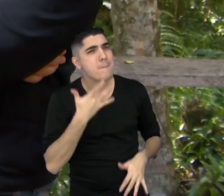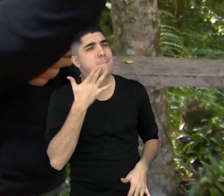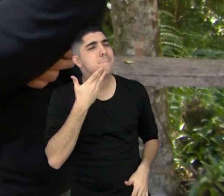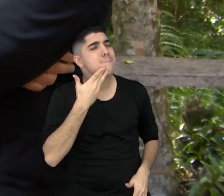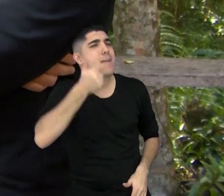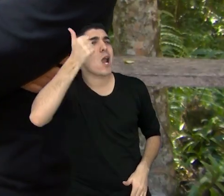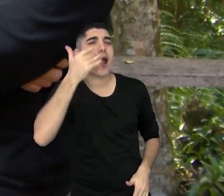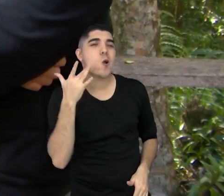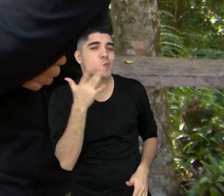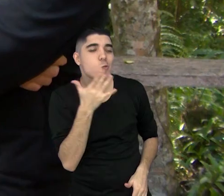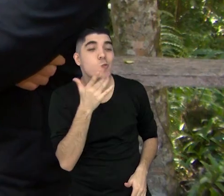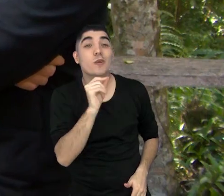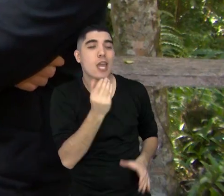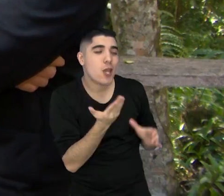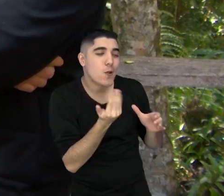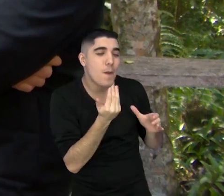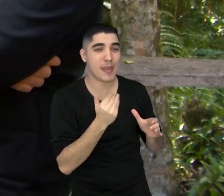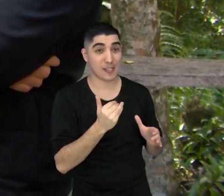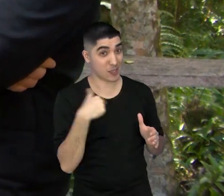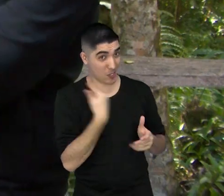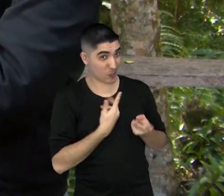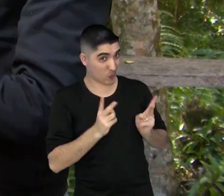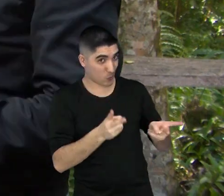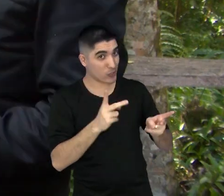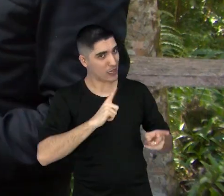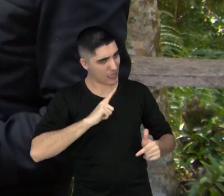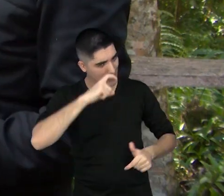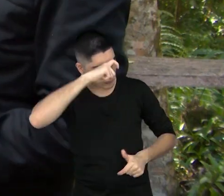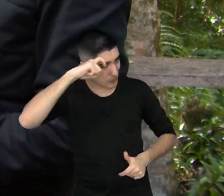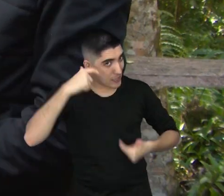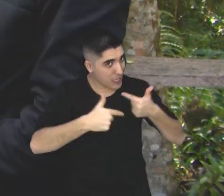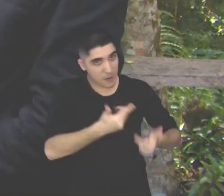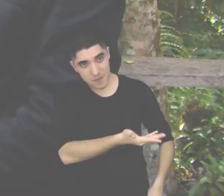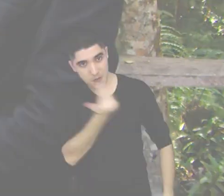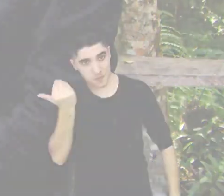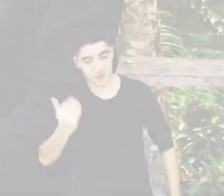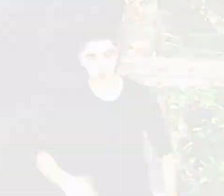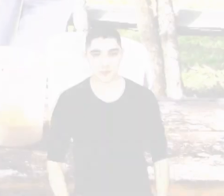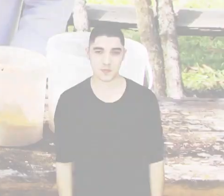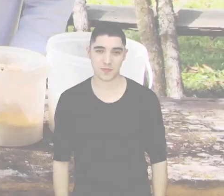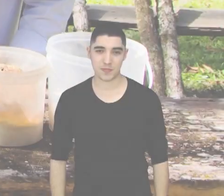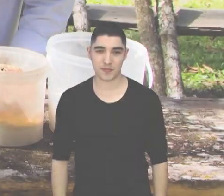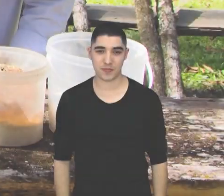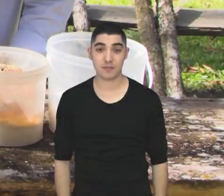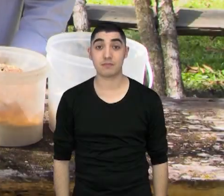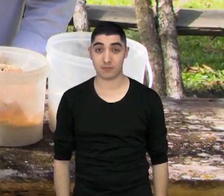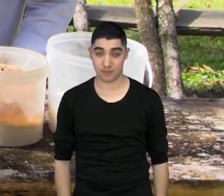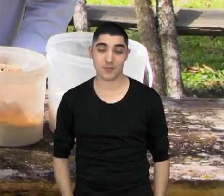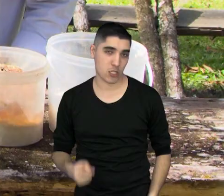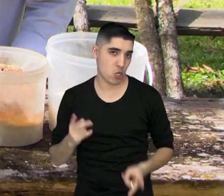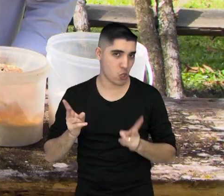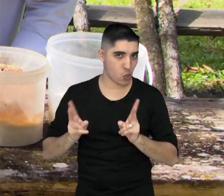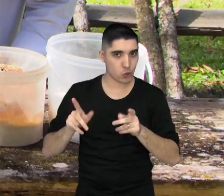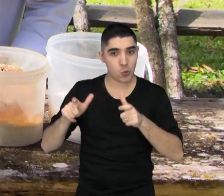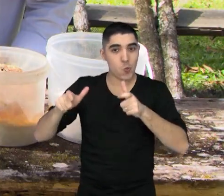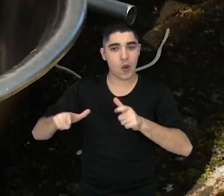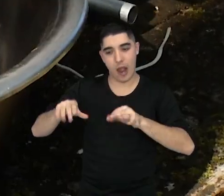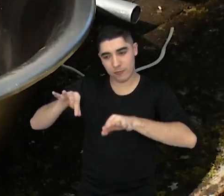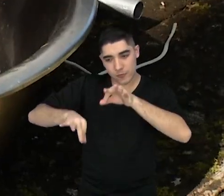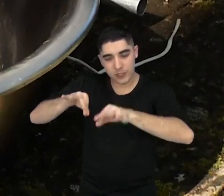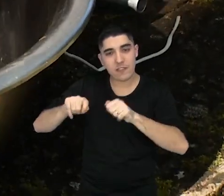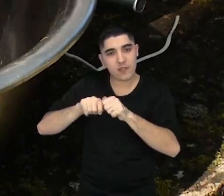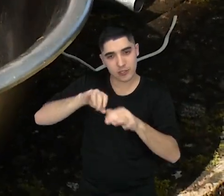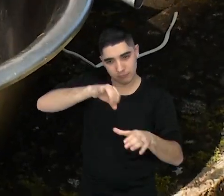parte da reportagem com certeza. Então, vamos lá, porque tem muito trabalho pela frente. Seguimos para a oficina